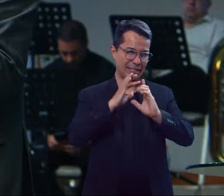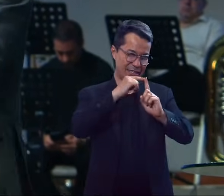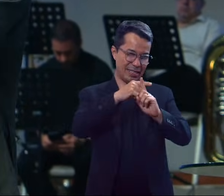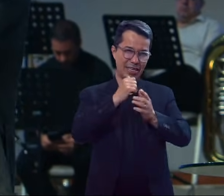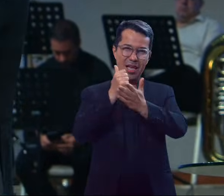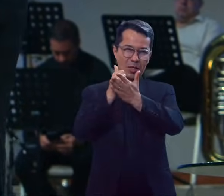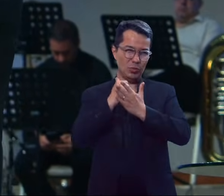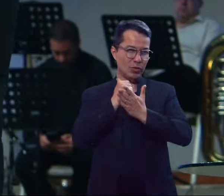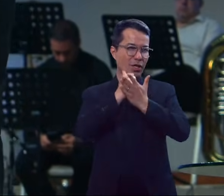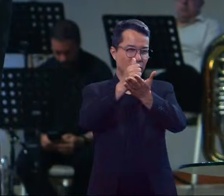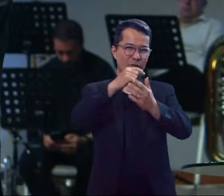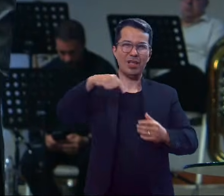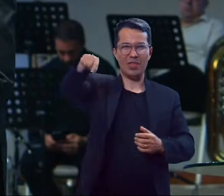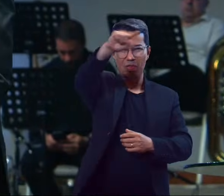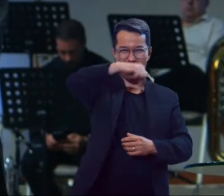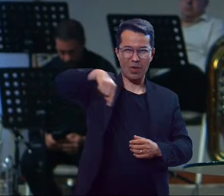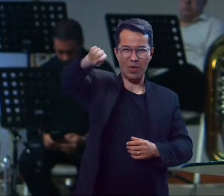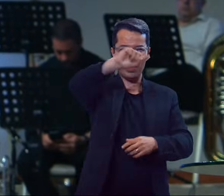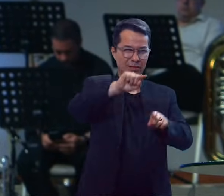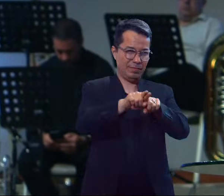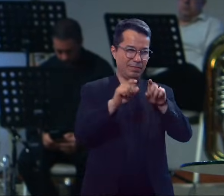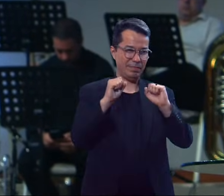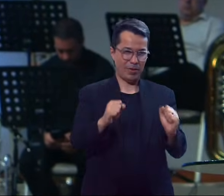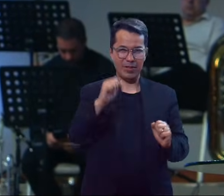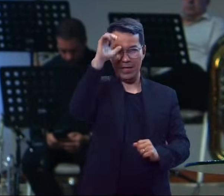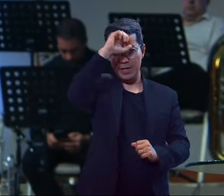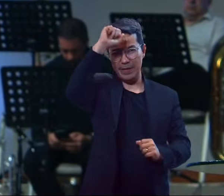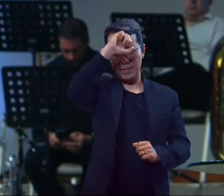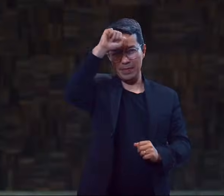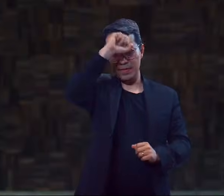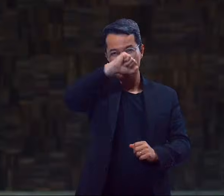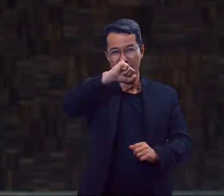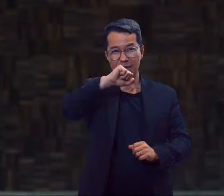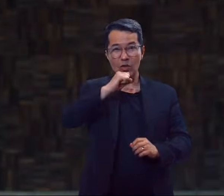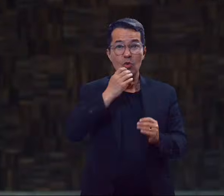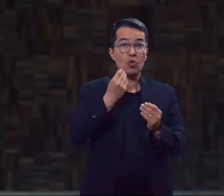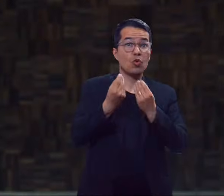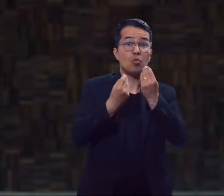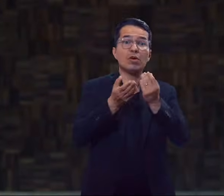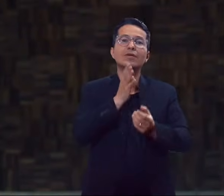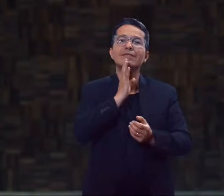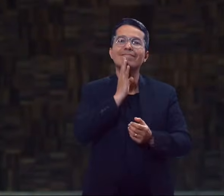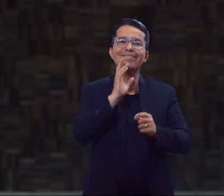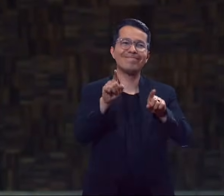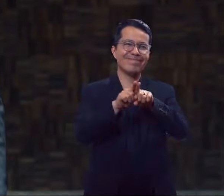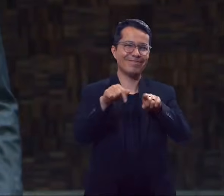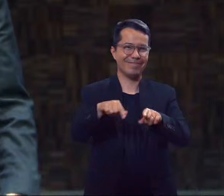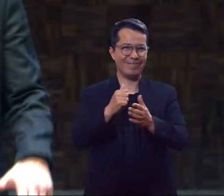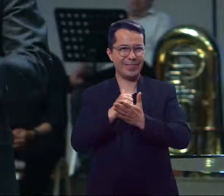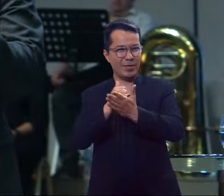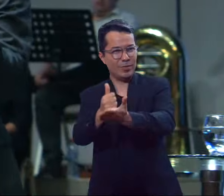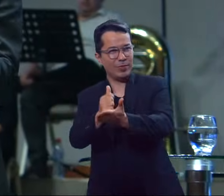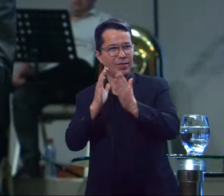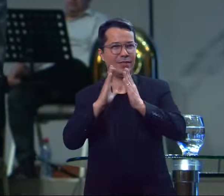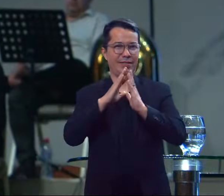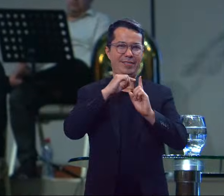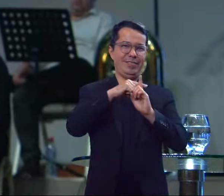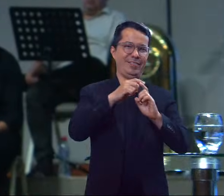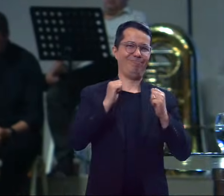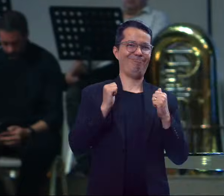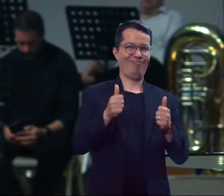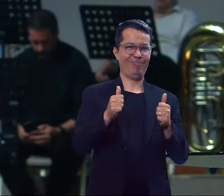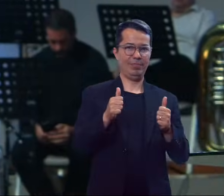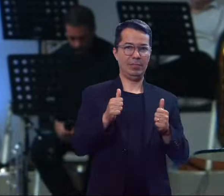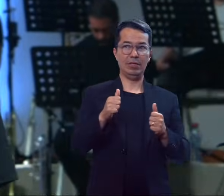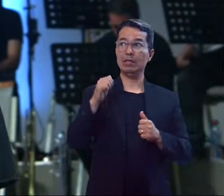você pode vir aprender e participar também de forma prática, ajudando a igreja, tá? Então é um treinamento que fora aí